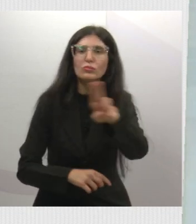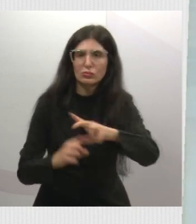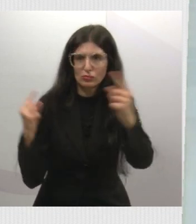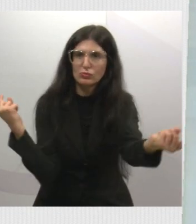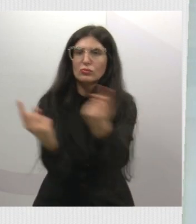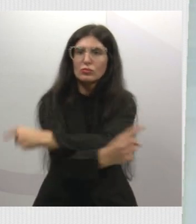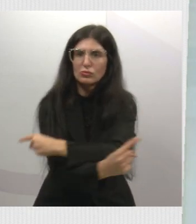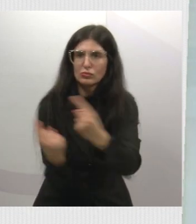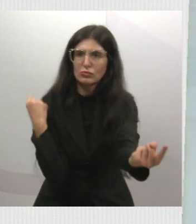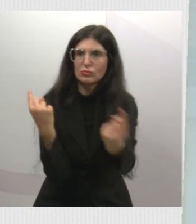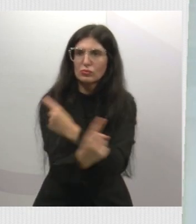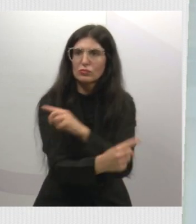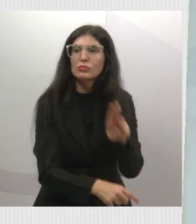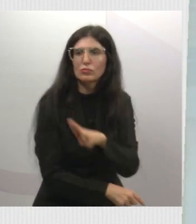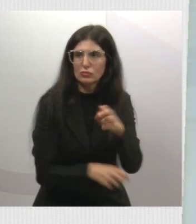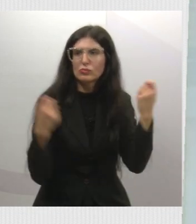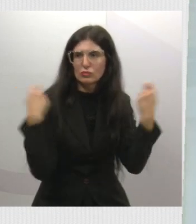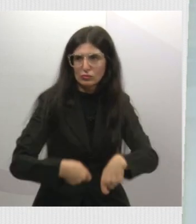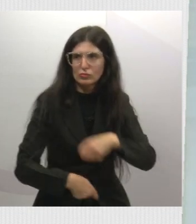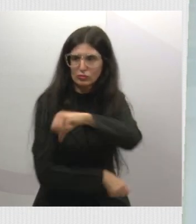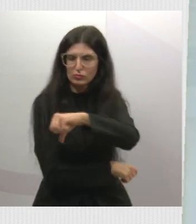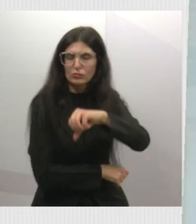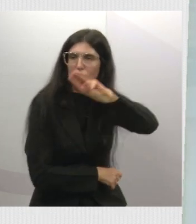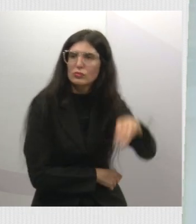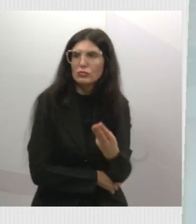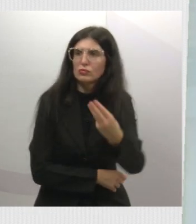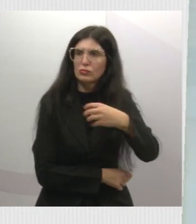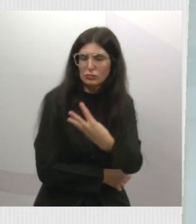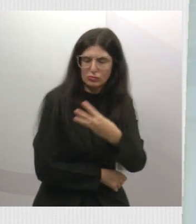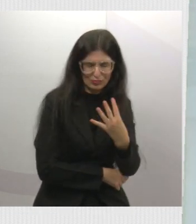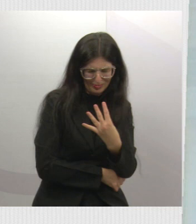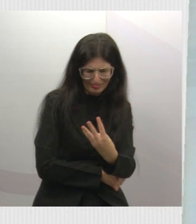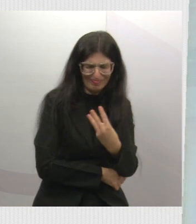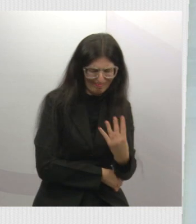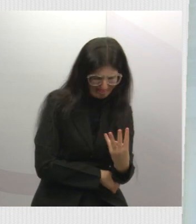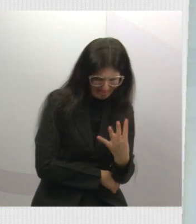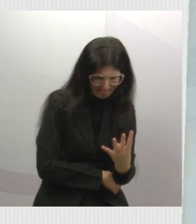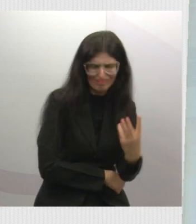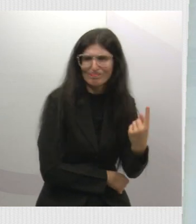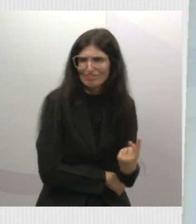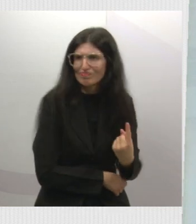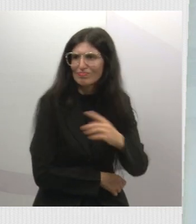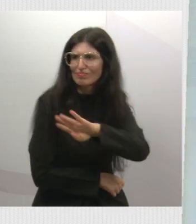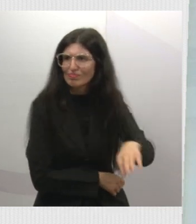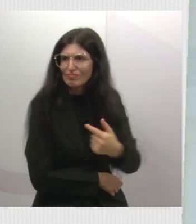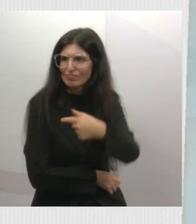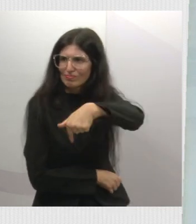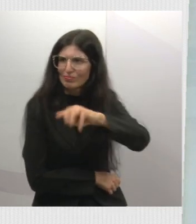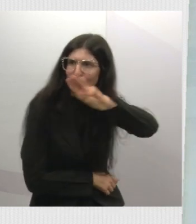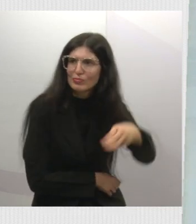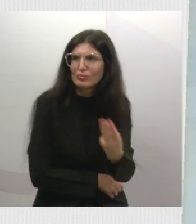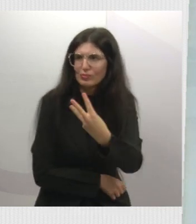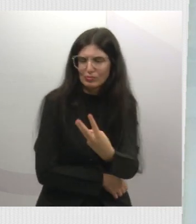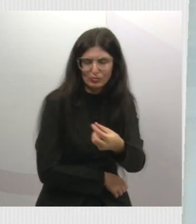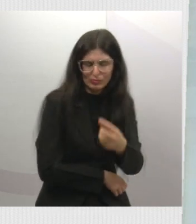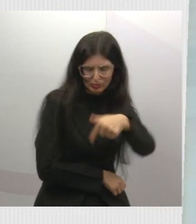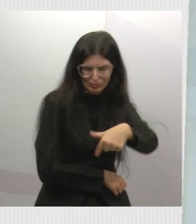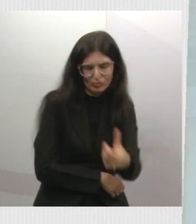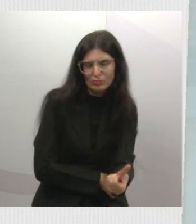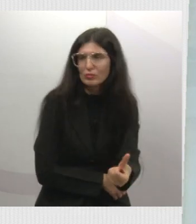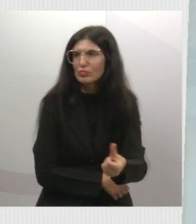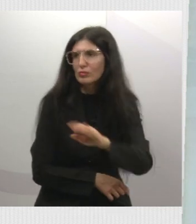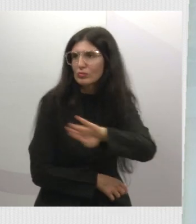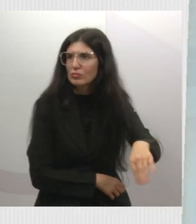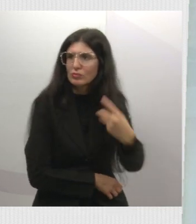99.341.000, realizado no primeiro quadrimestre, 7.376.000, chegando ao percentual de 7,42%.